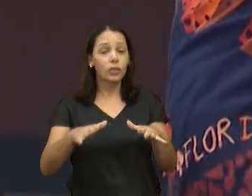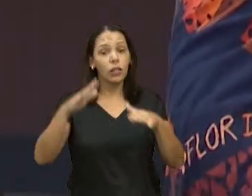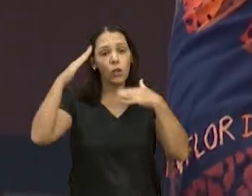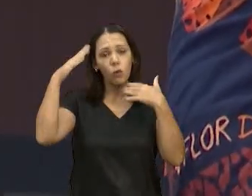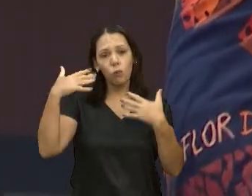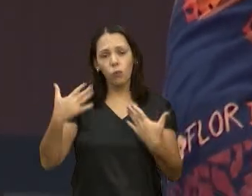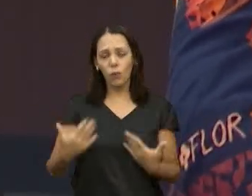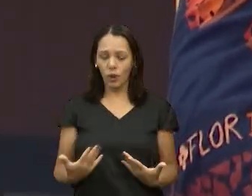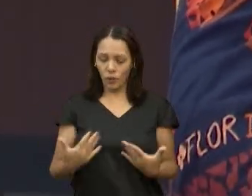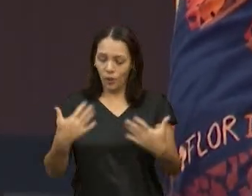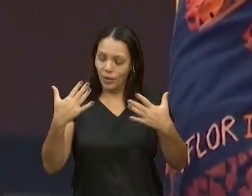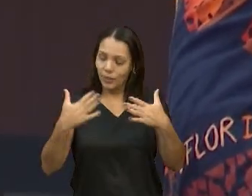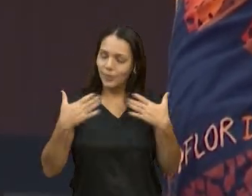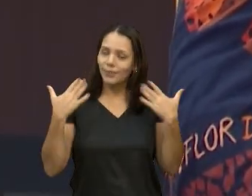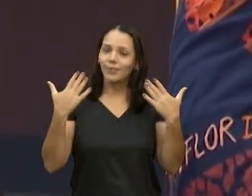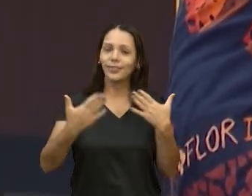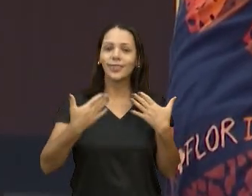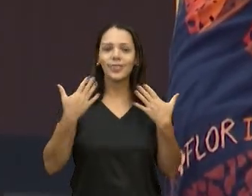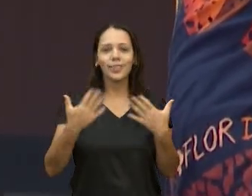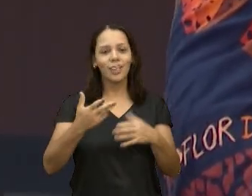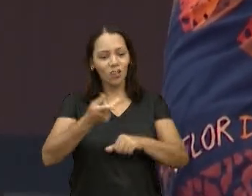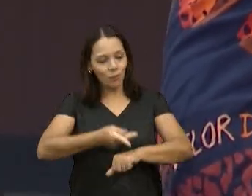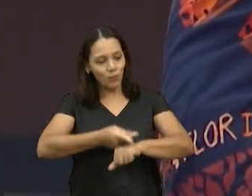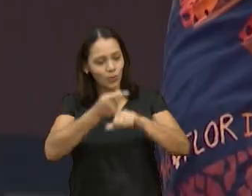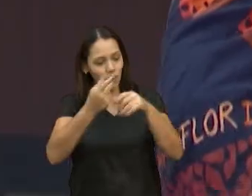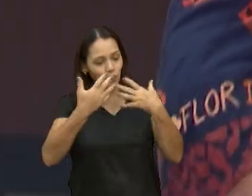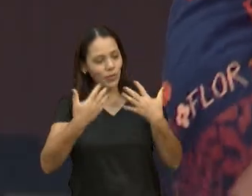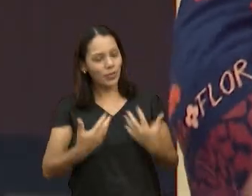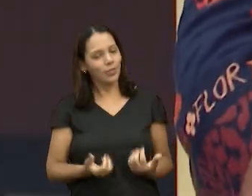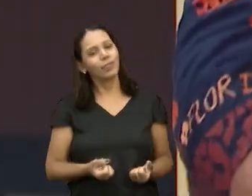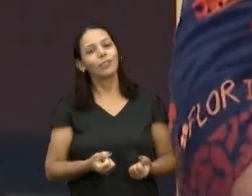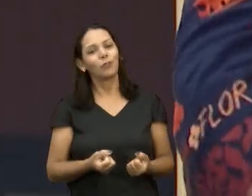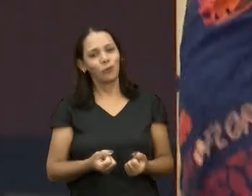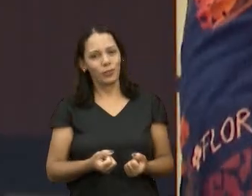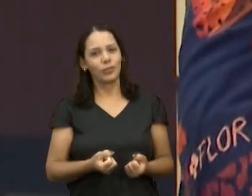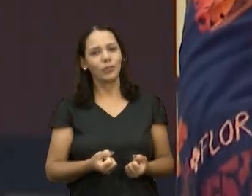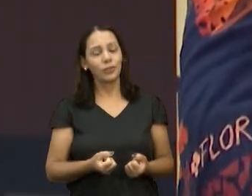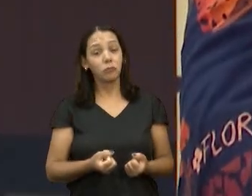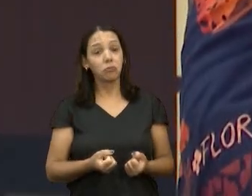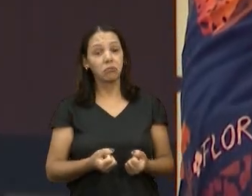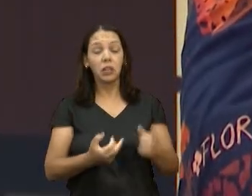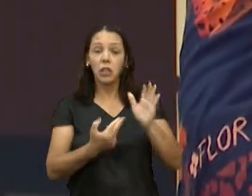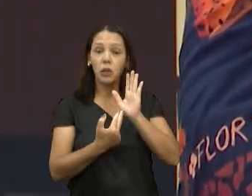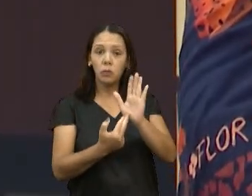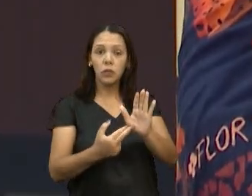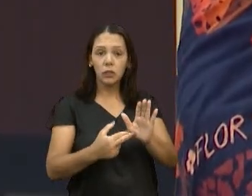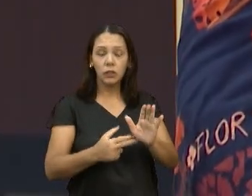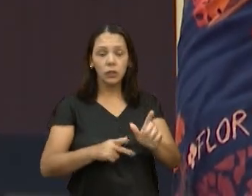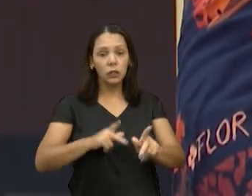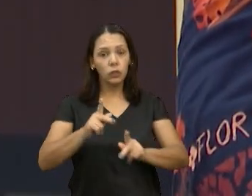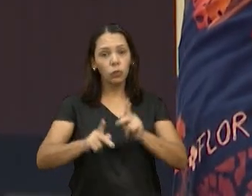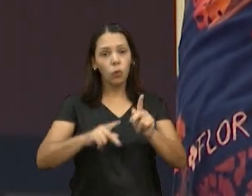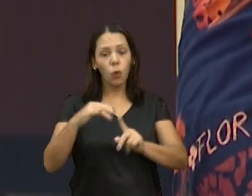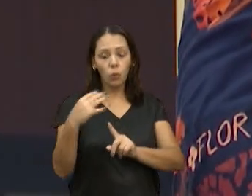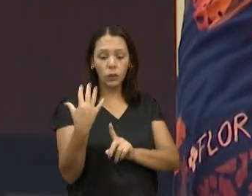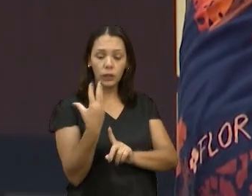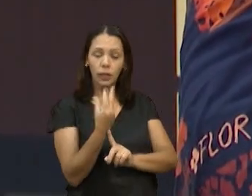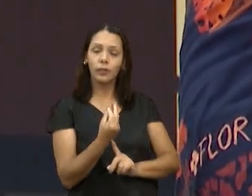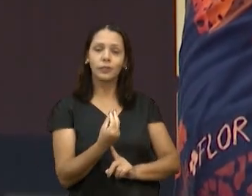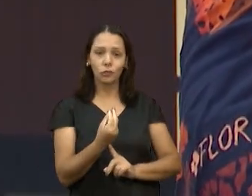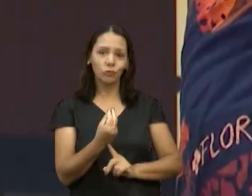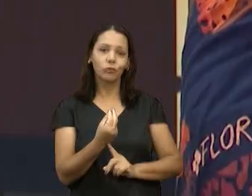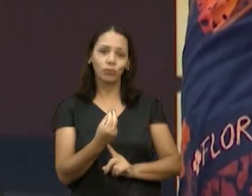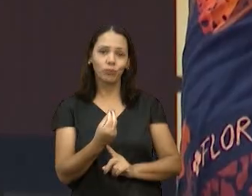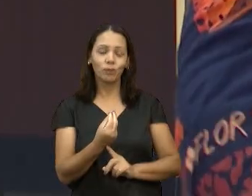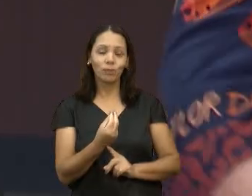uma alegria de poder receber esse prêmio em nome dos artistas de Jacareí, né?